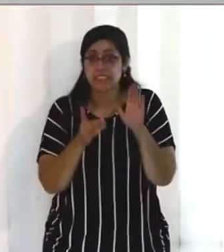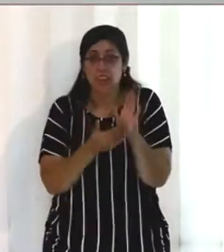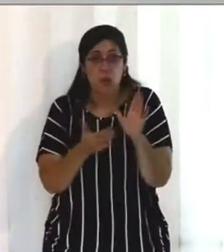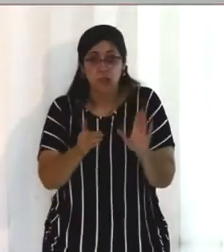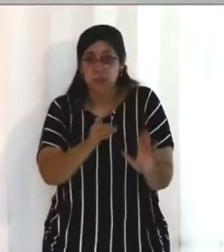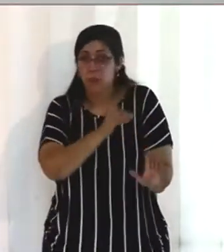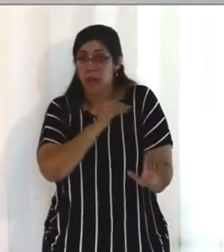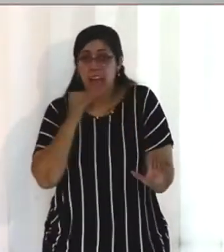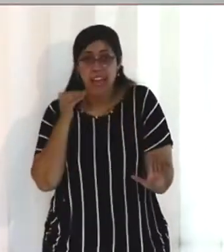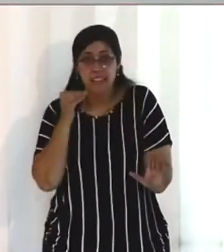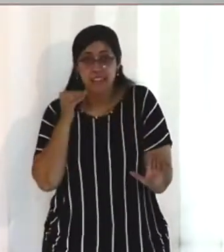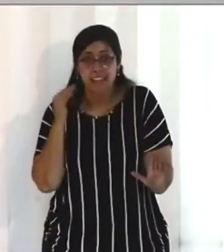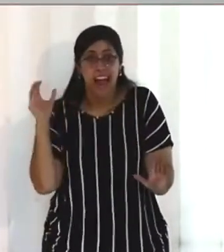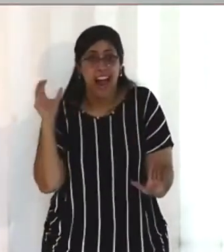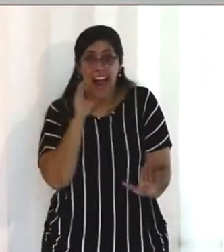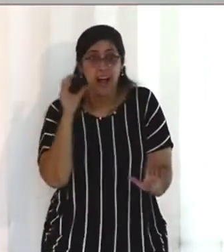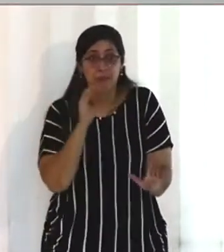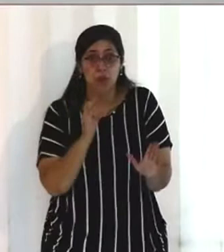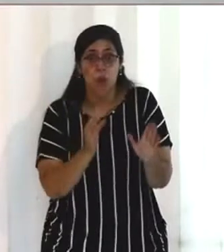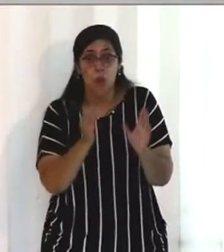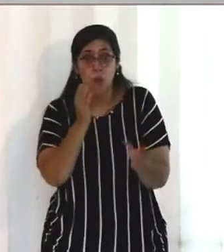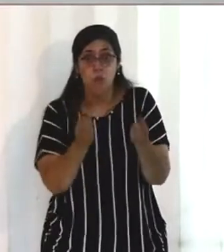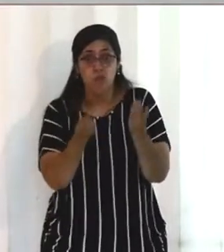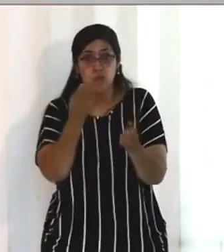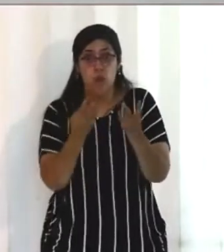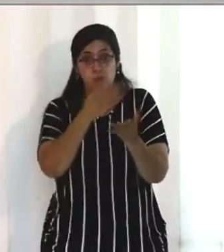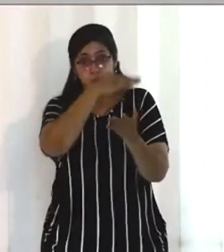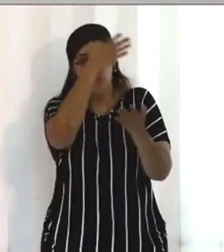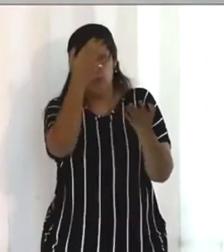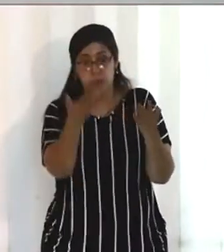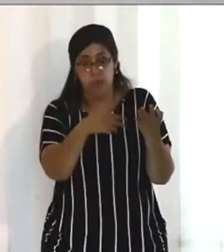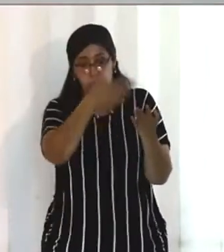inimaginável. Bom, mas veja como é difícil